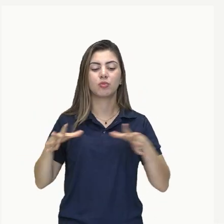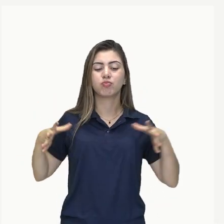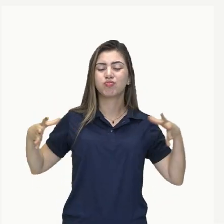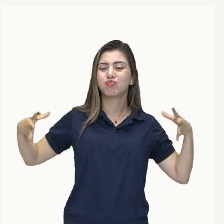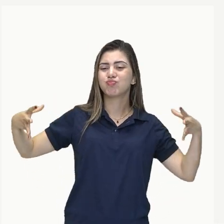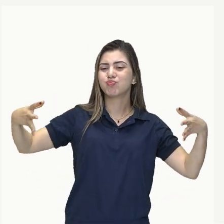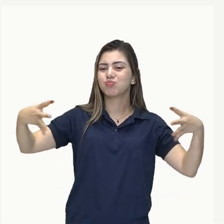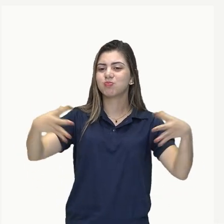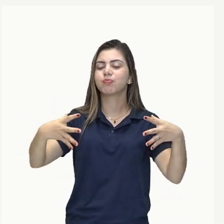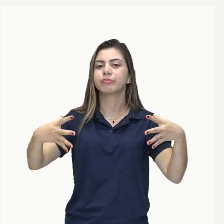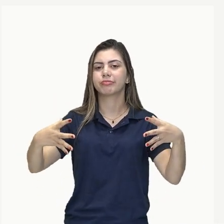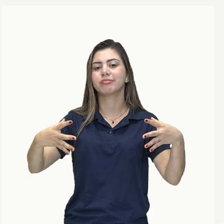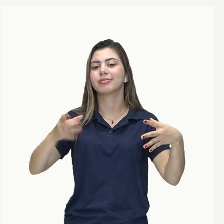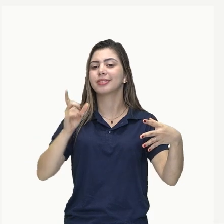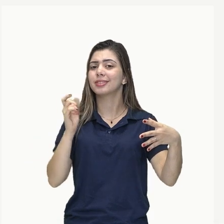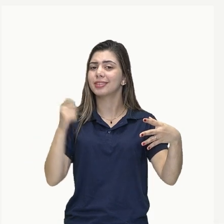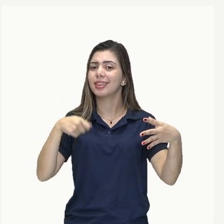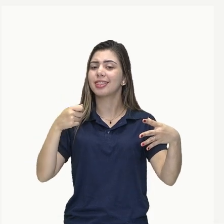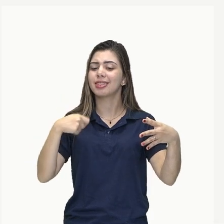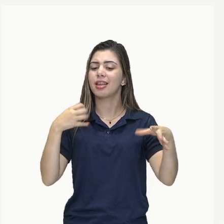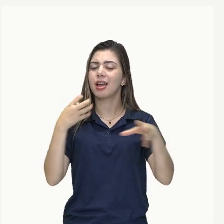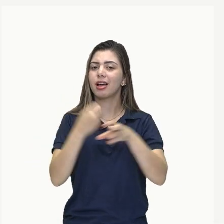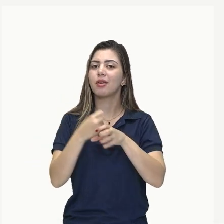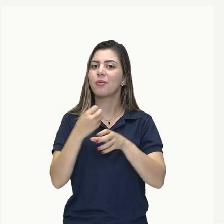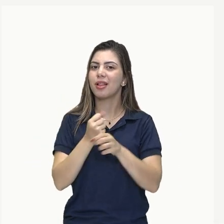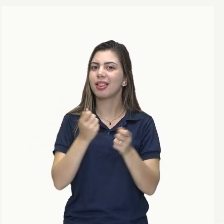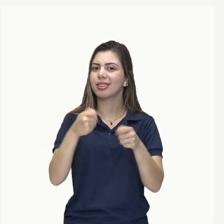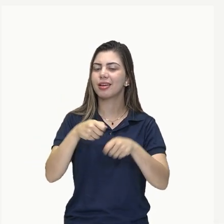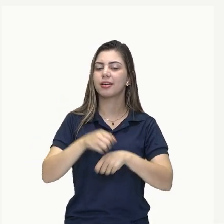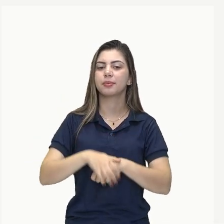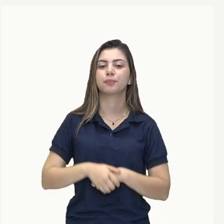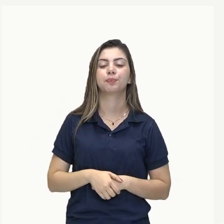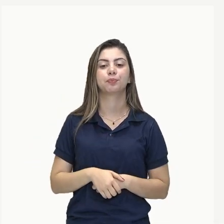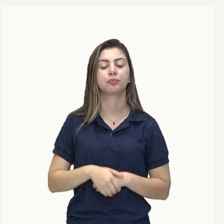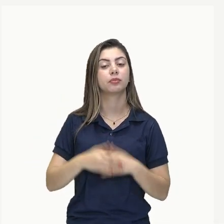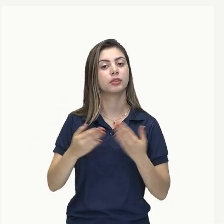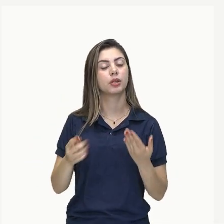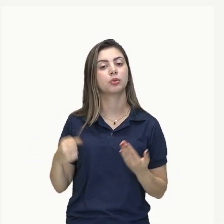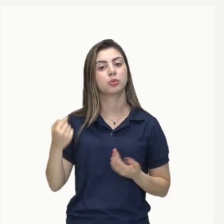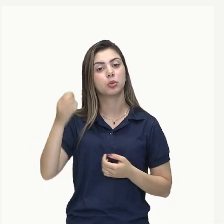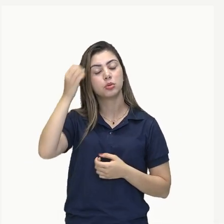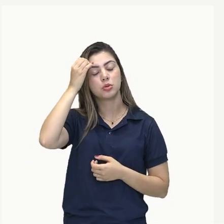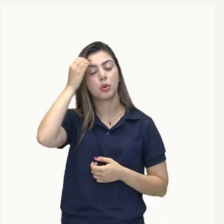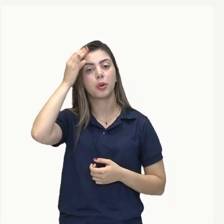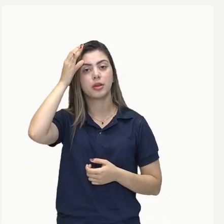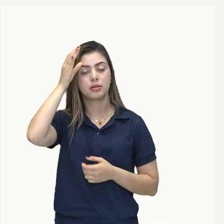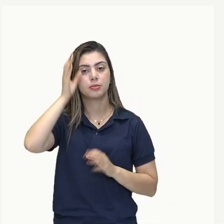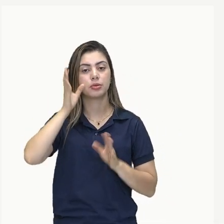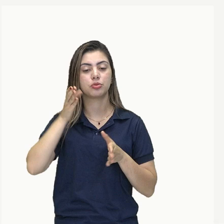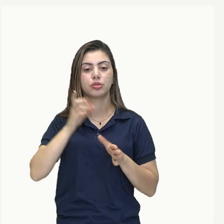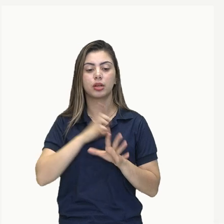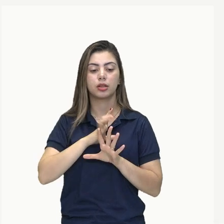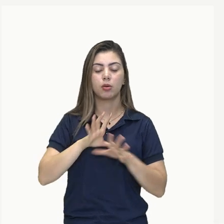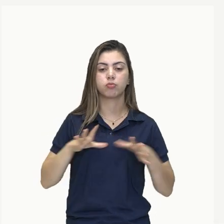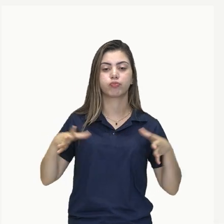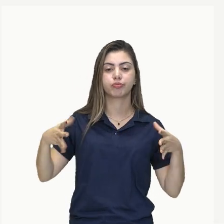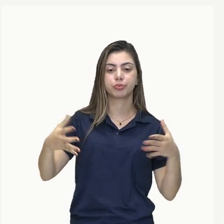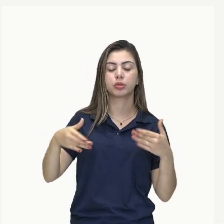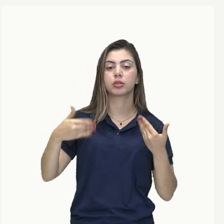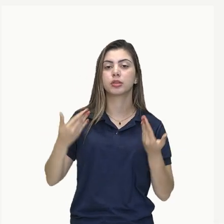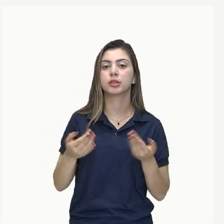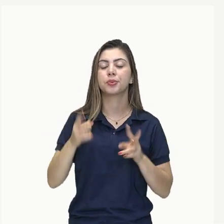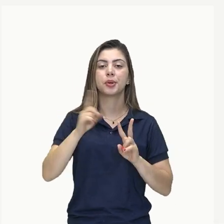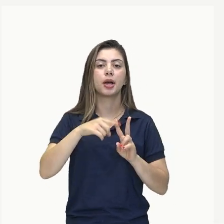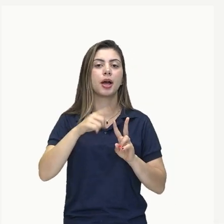estão dentro dos números complexos. E a partir do conhecimento disso, a raiz quadrada de